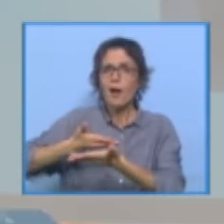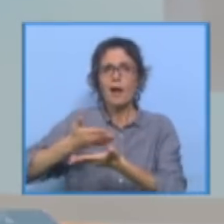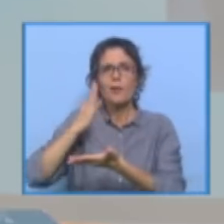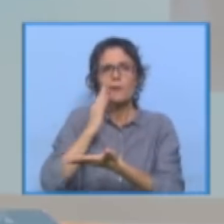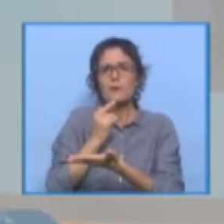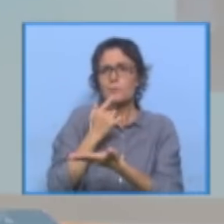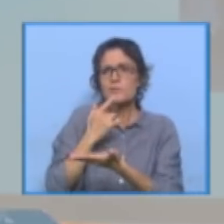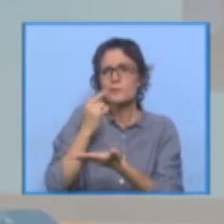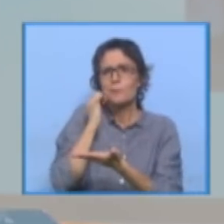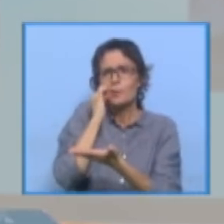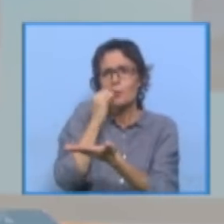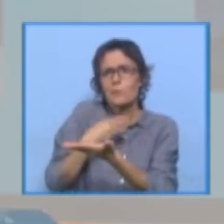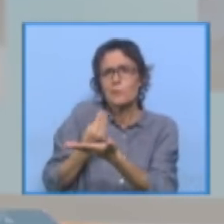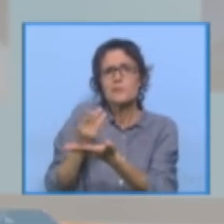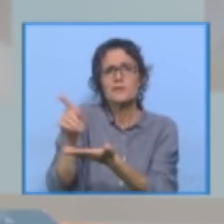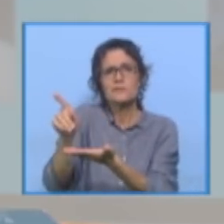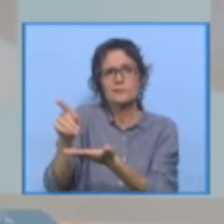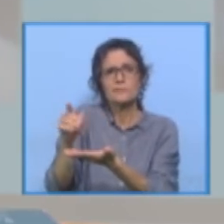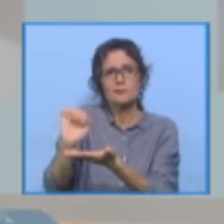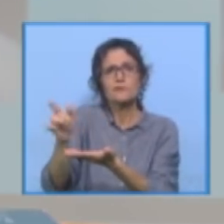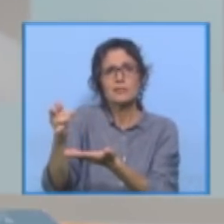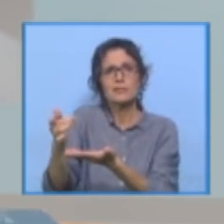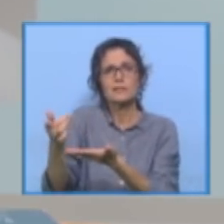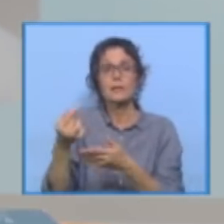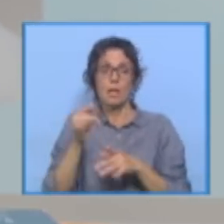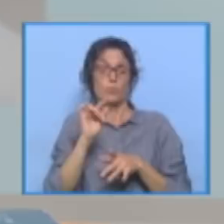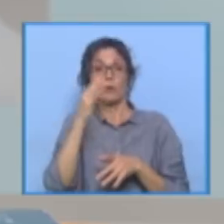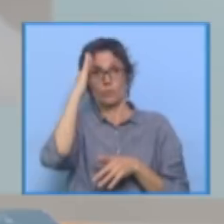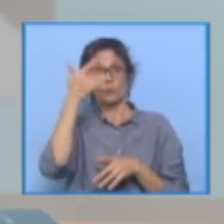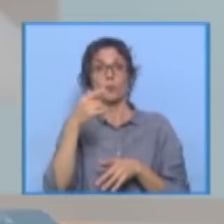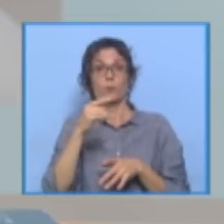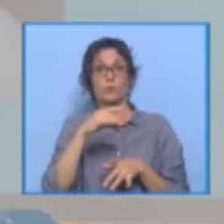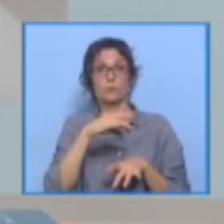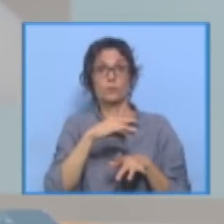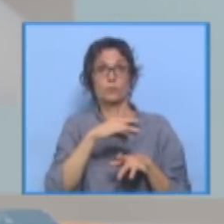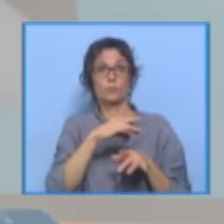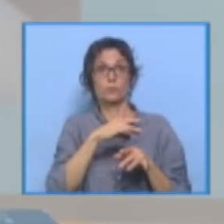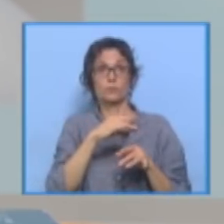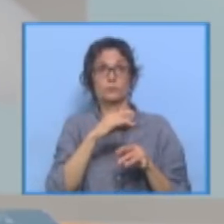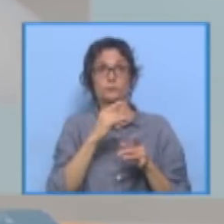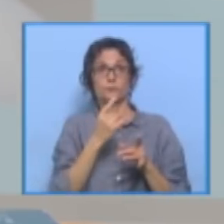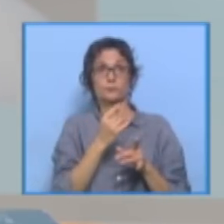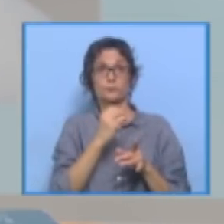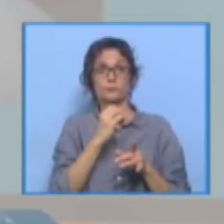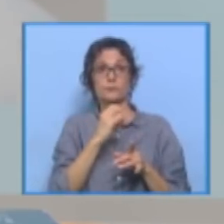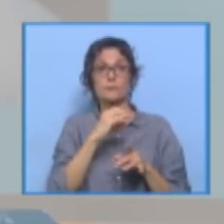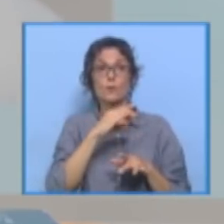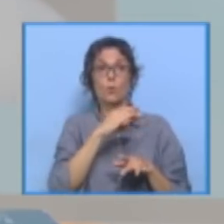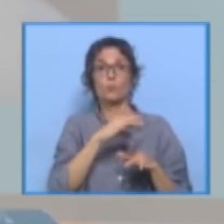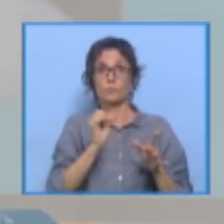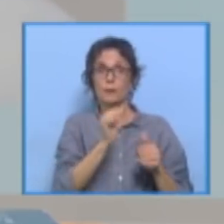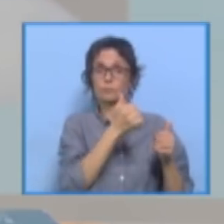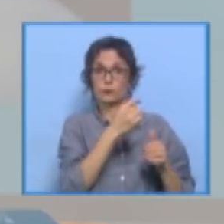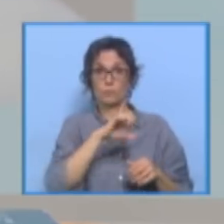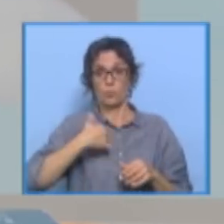agora soube de uma clínica muito boa, aqui no país ao lado, em Espanha, onde mais de 95% dos doentes que